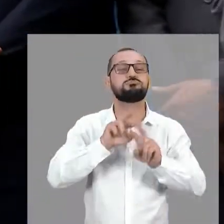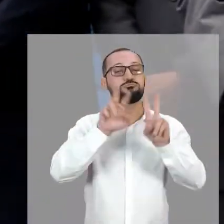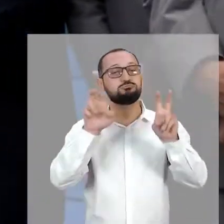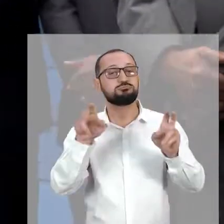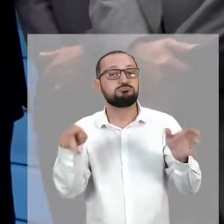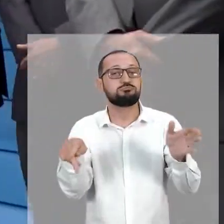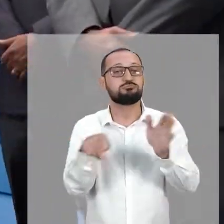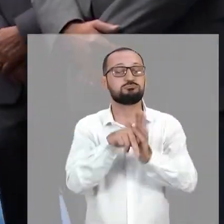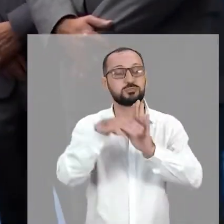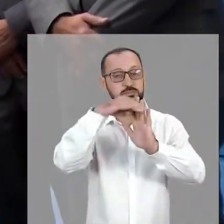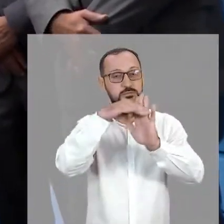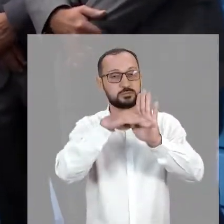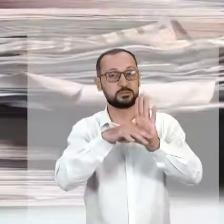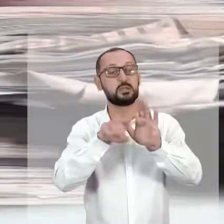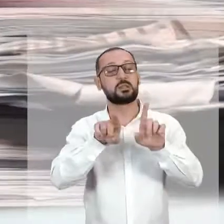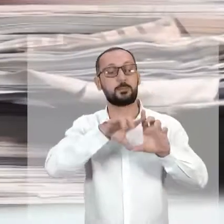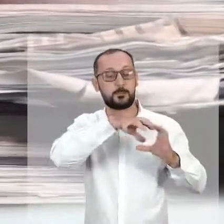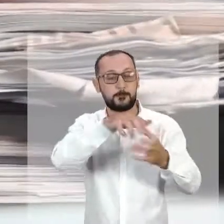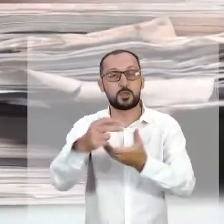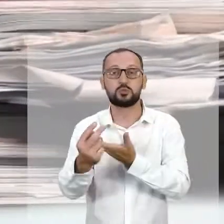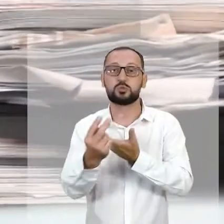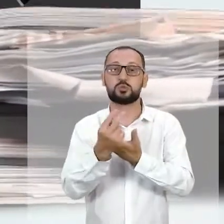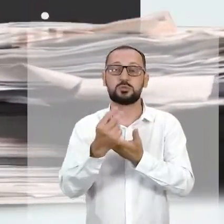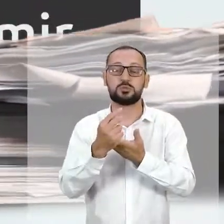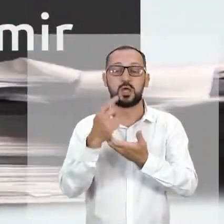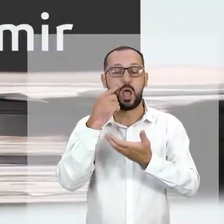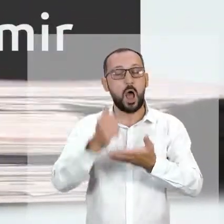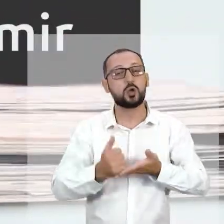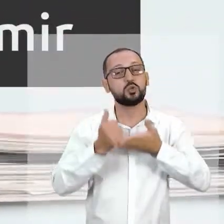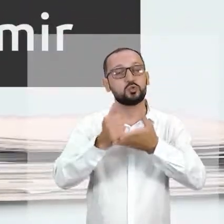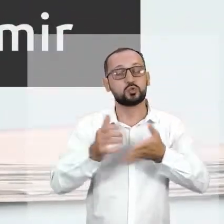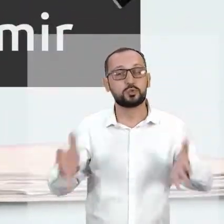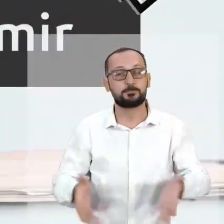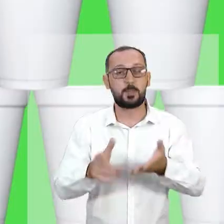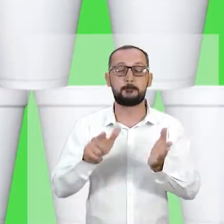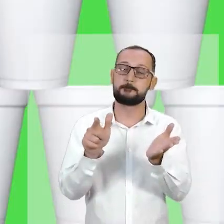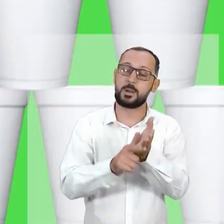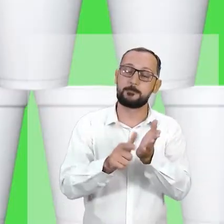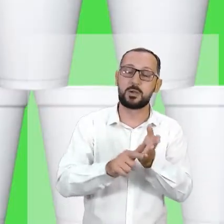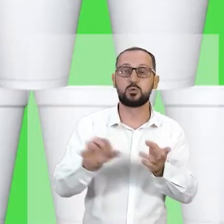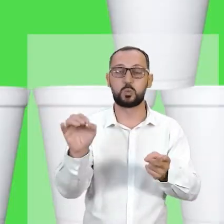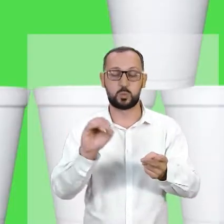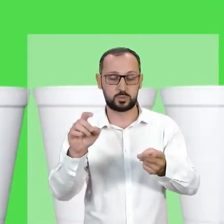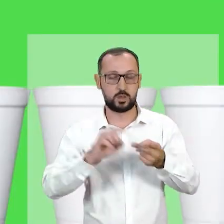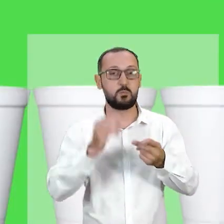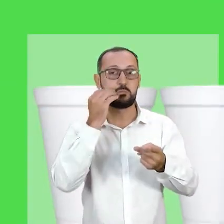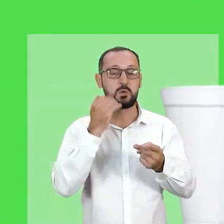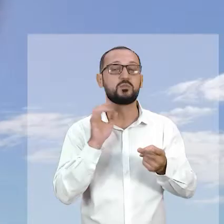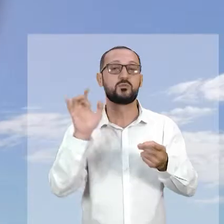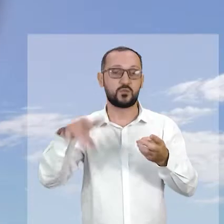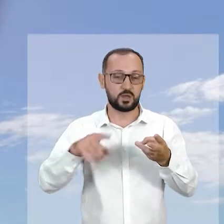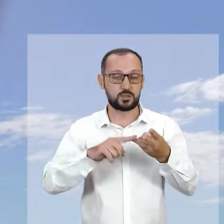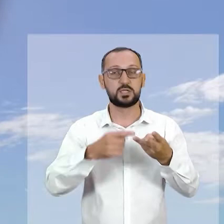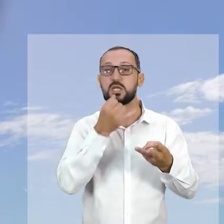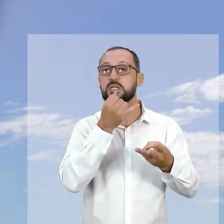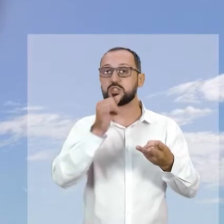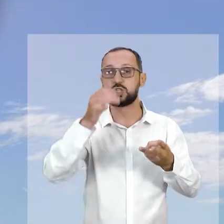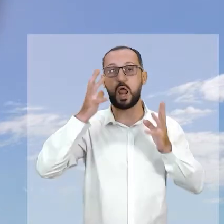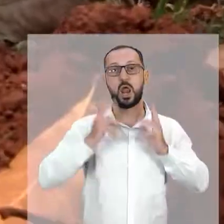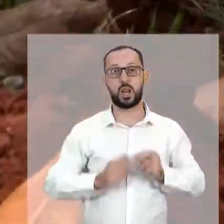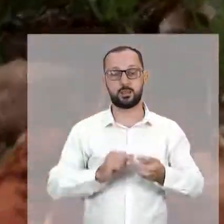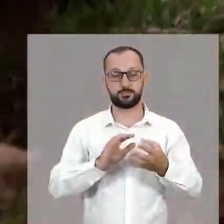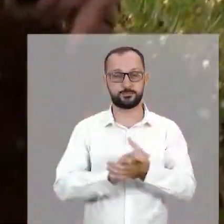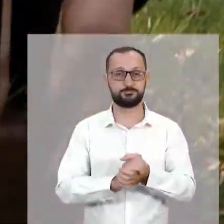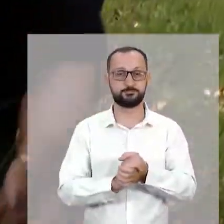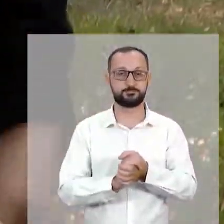Assembleia Legislativa Mais Sustentável põe em prática as campanhas Papel Zero, Chega de Plástico e Energia Limpa.